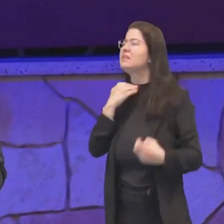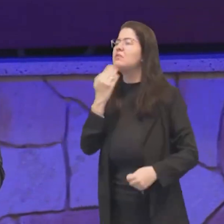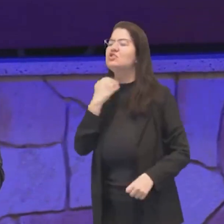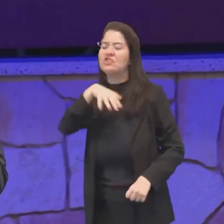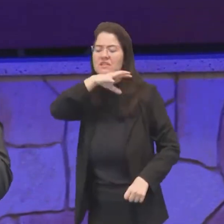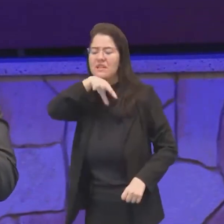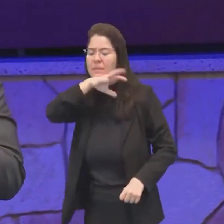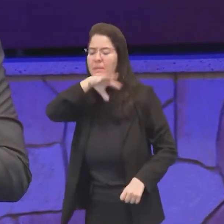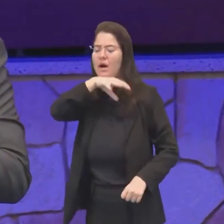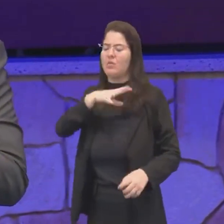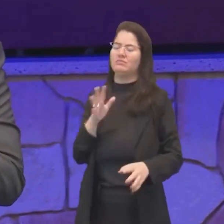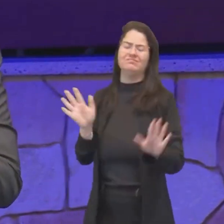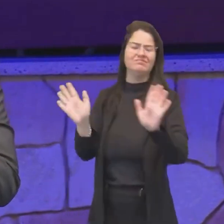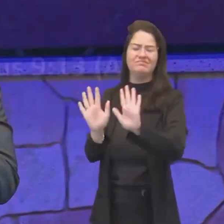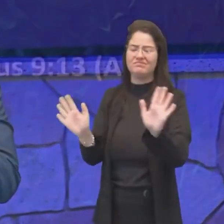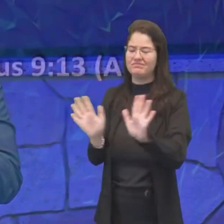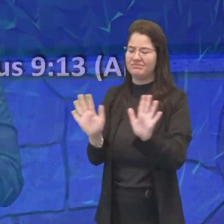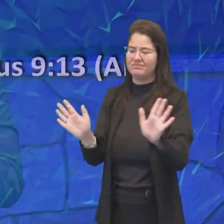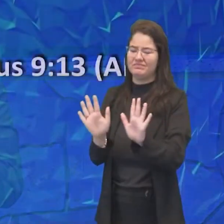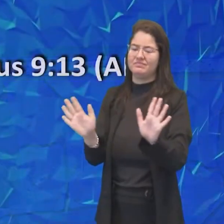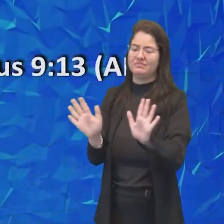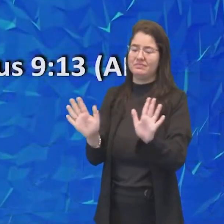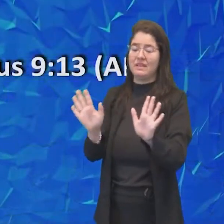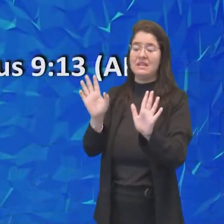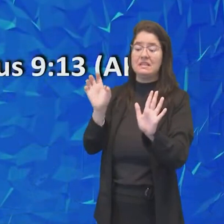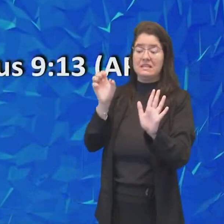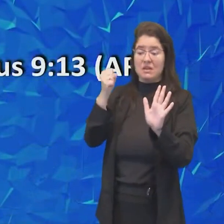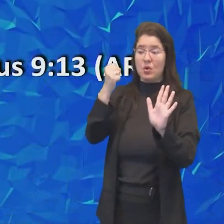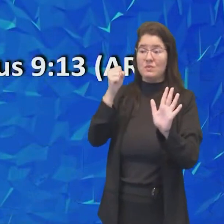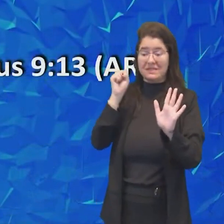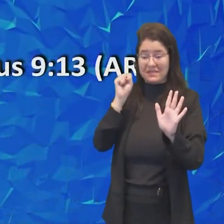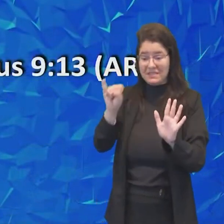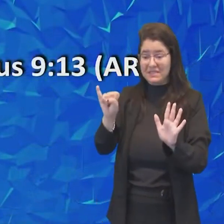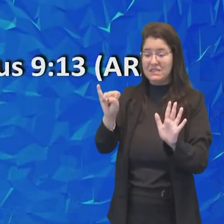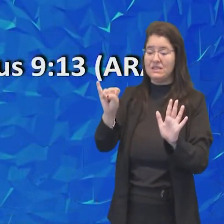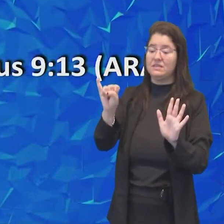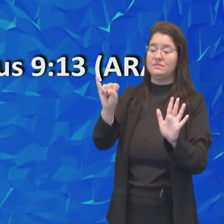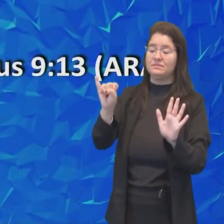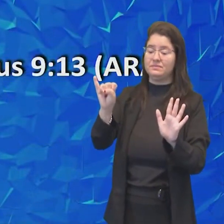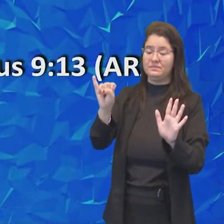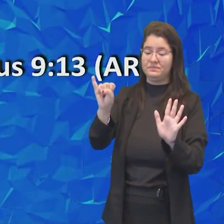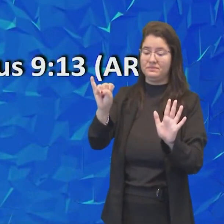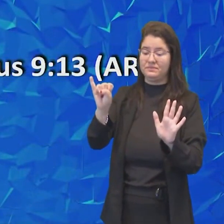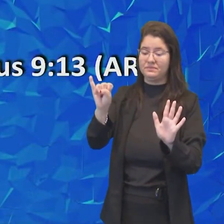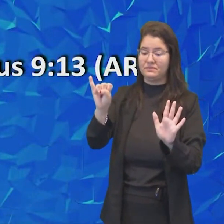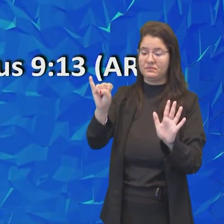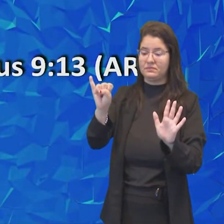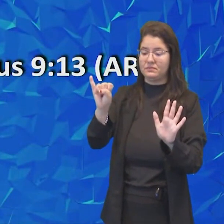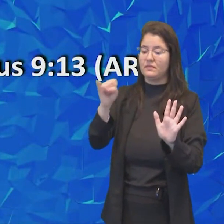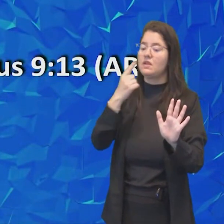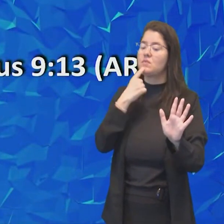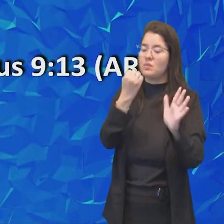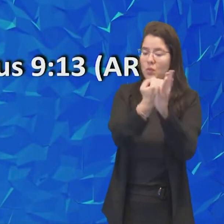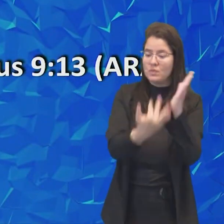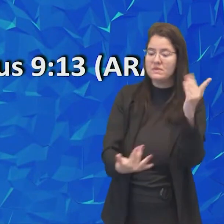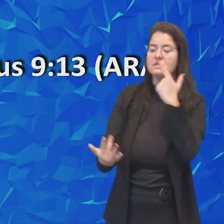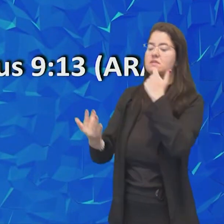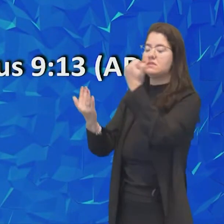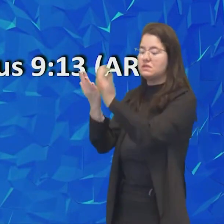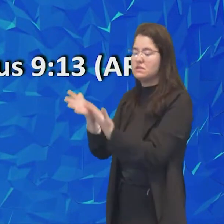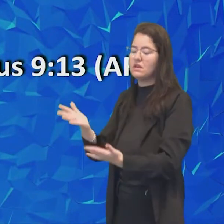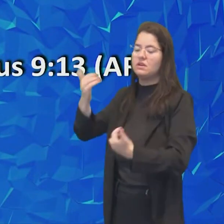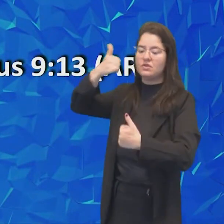9. Portanto, se o sangue de bodes e de touros e de cinza de uma novilha aspergidos sobre os contaminados os santificam